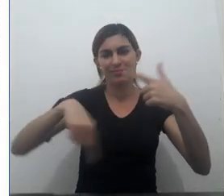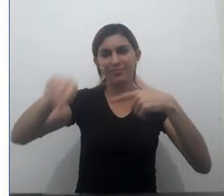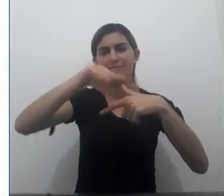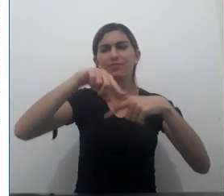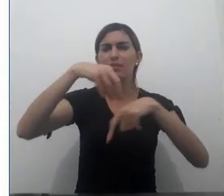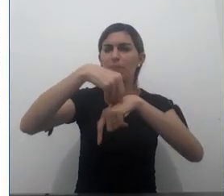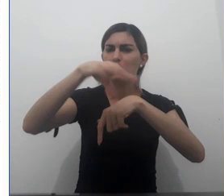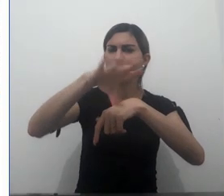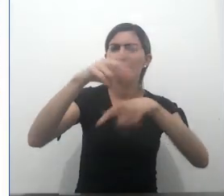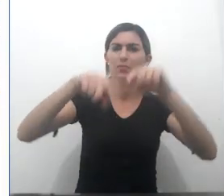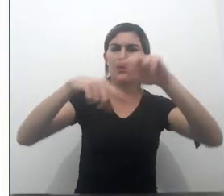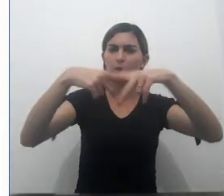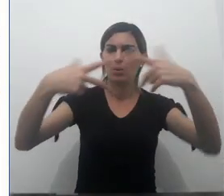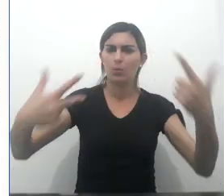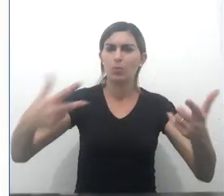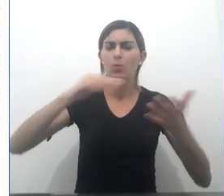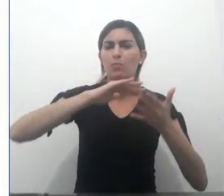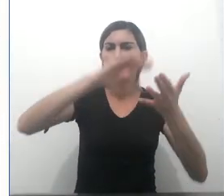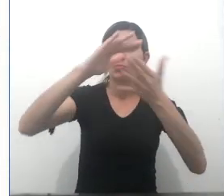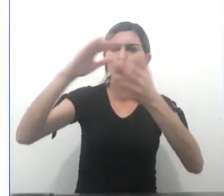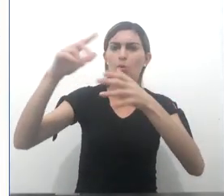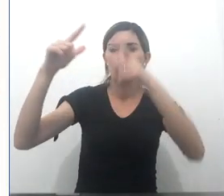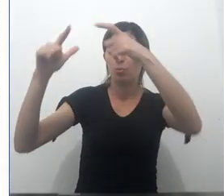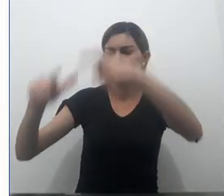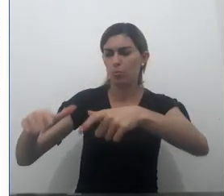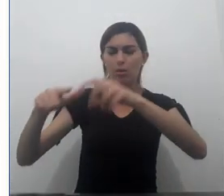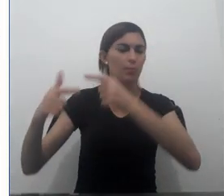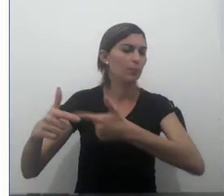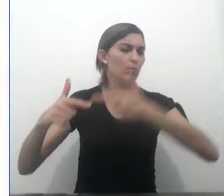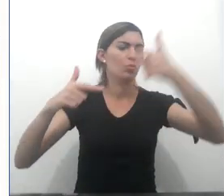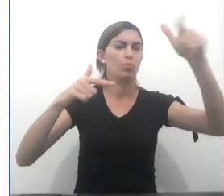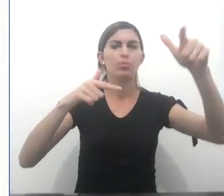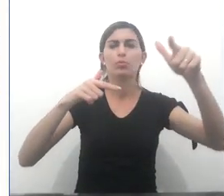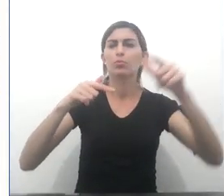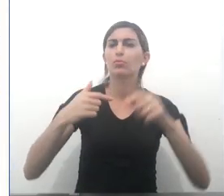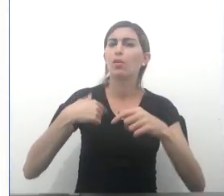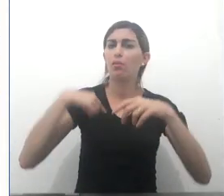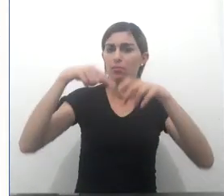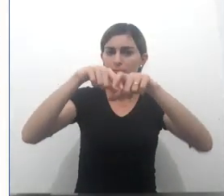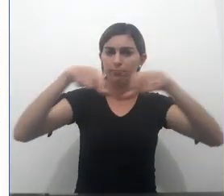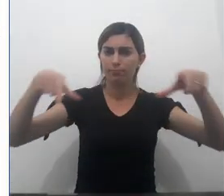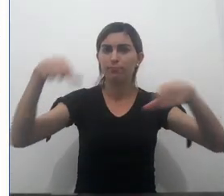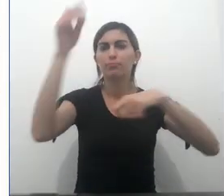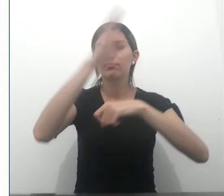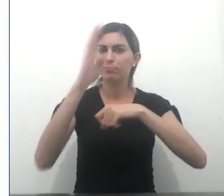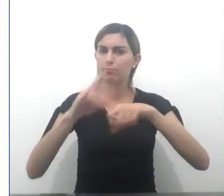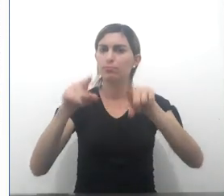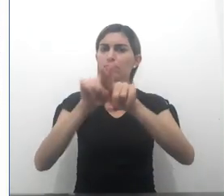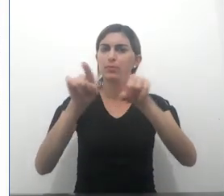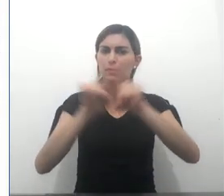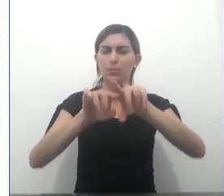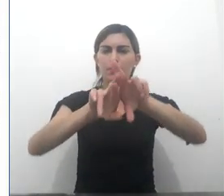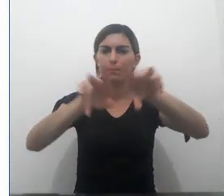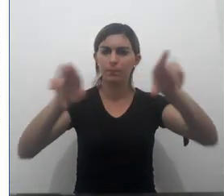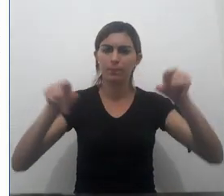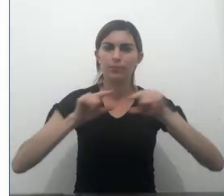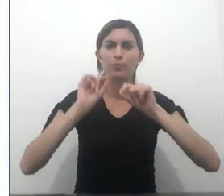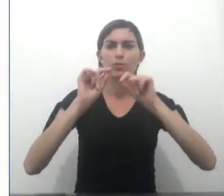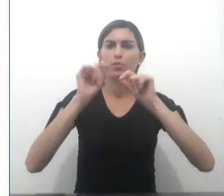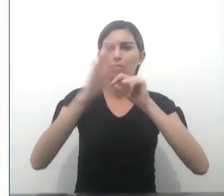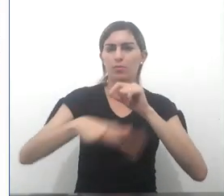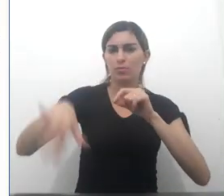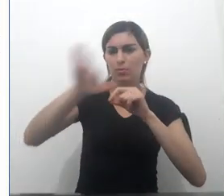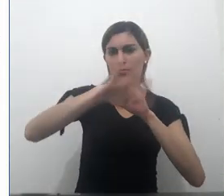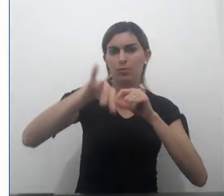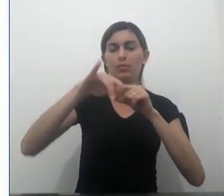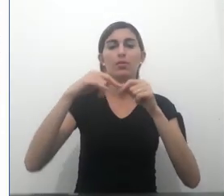de transferência de mercadorias de uma região para outra. Tá, gente? Então, o território brasileiro também se configura por meio